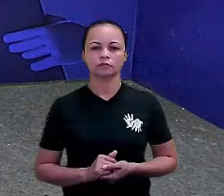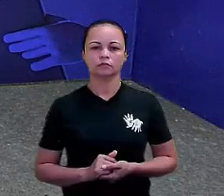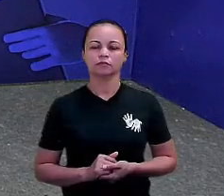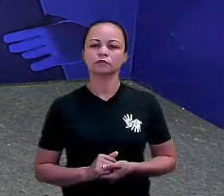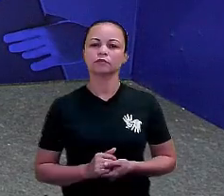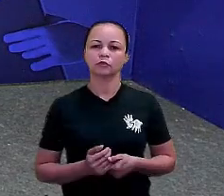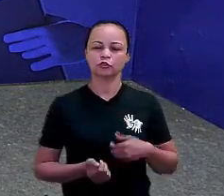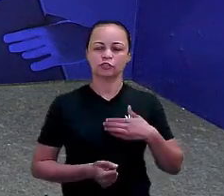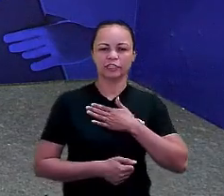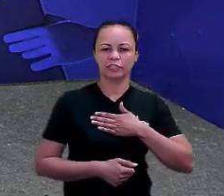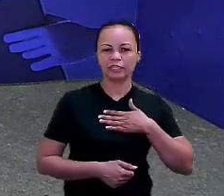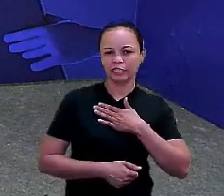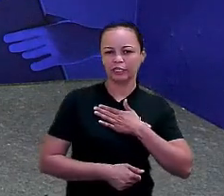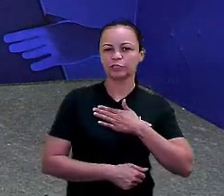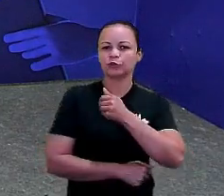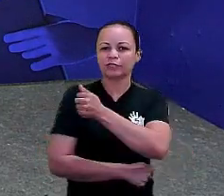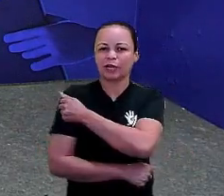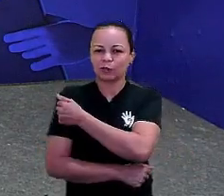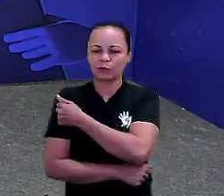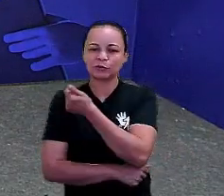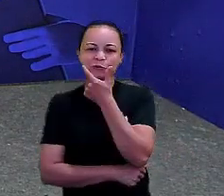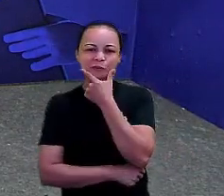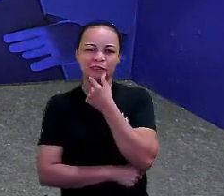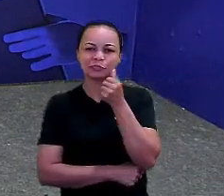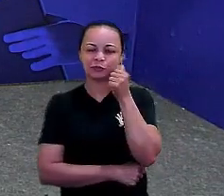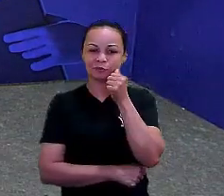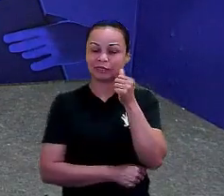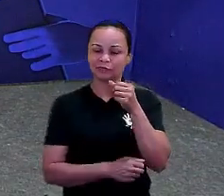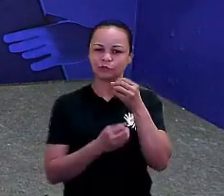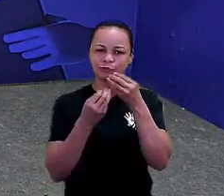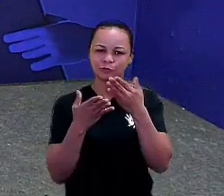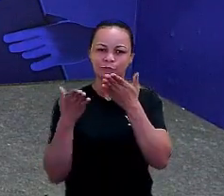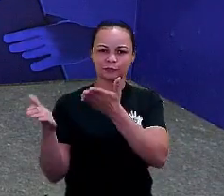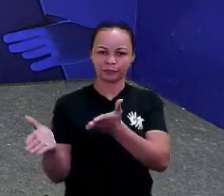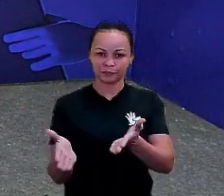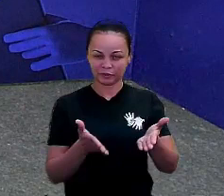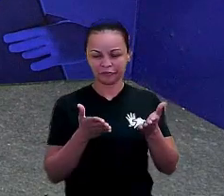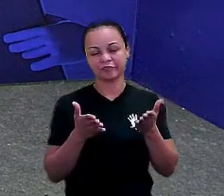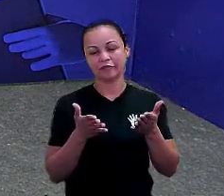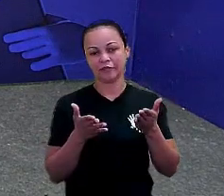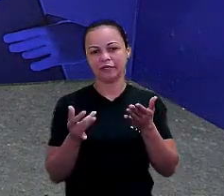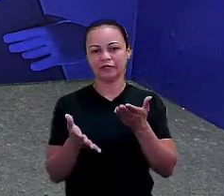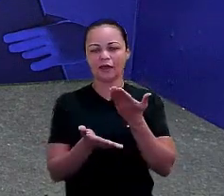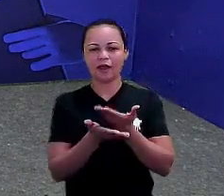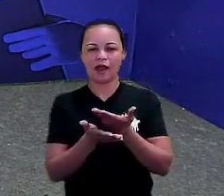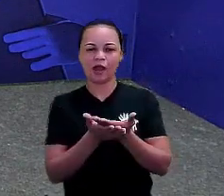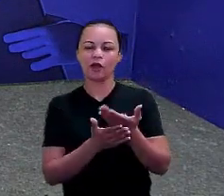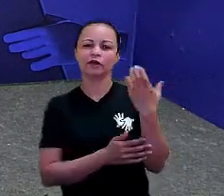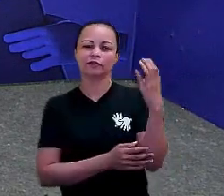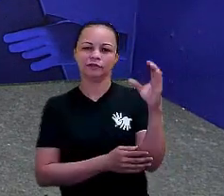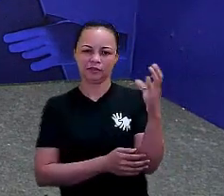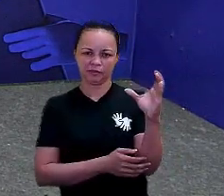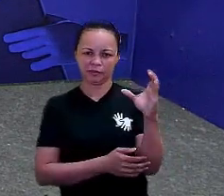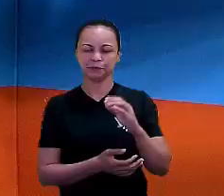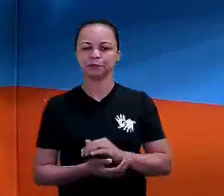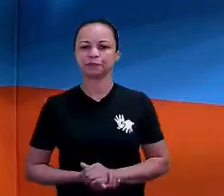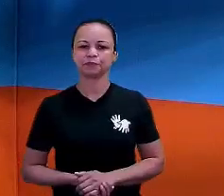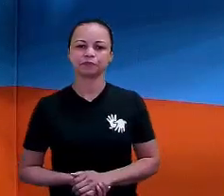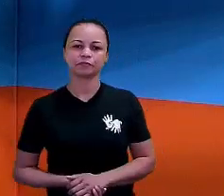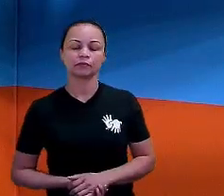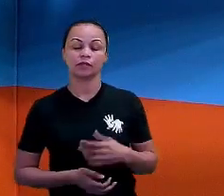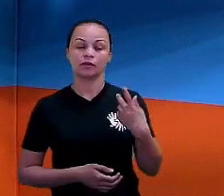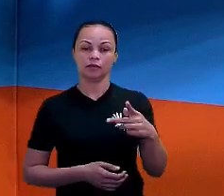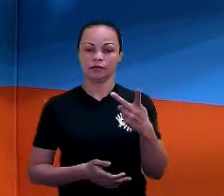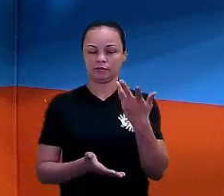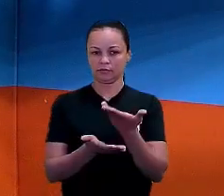Meus queridos alunos, minhas queridas alunas, sejam todos bem-vindos e bem-vindas a mais uma aula de Ciências da Natureza. Nessa